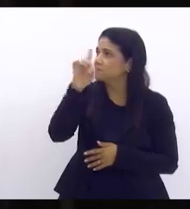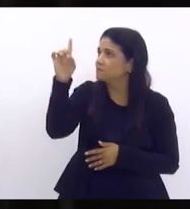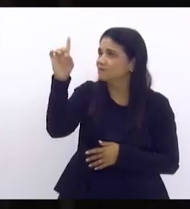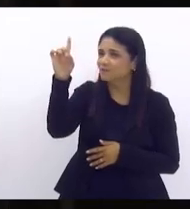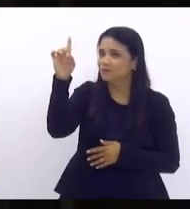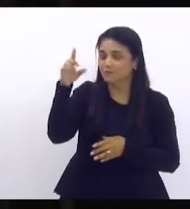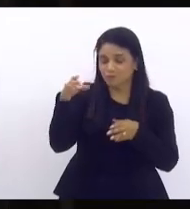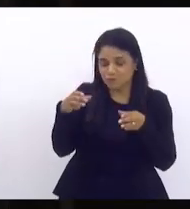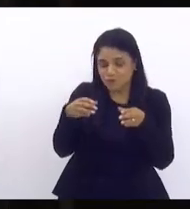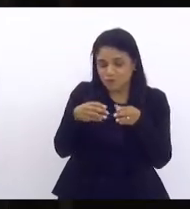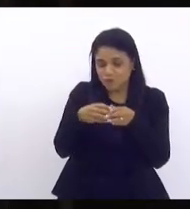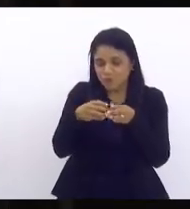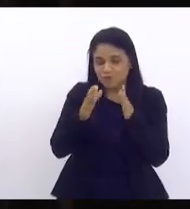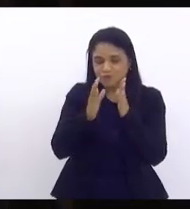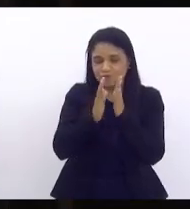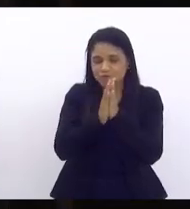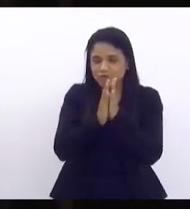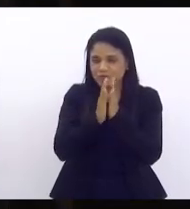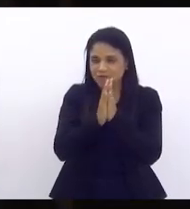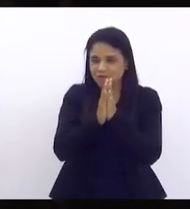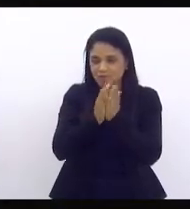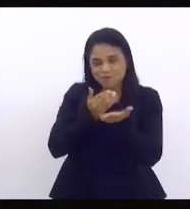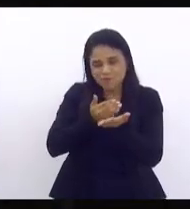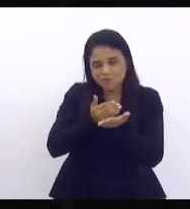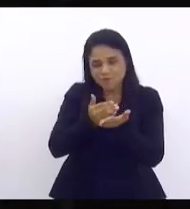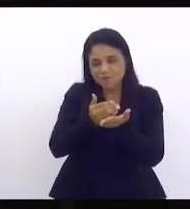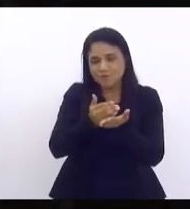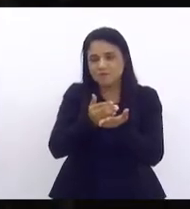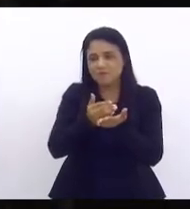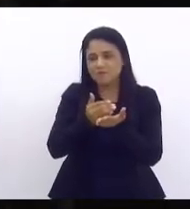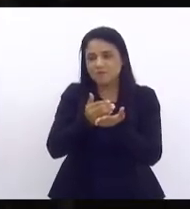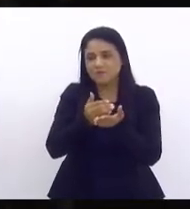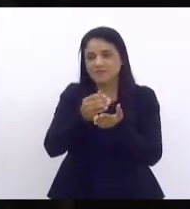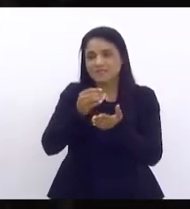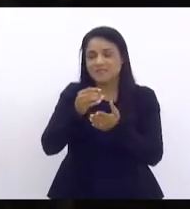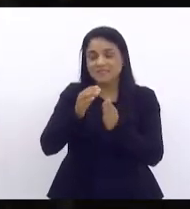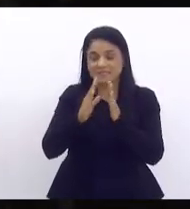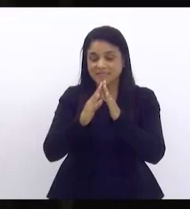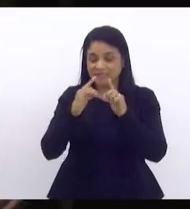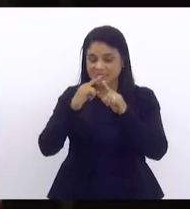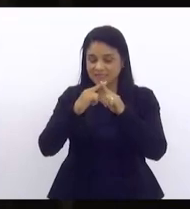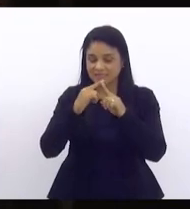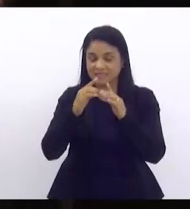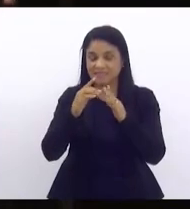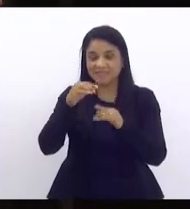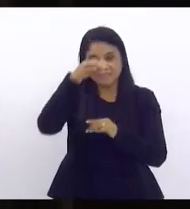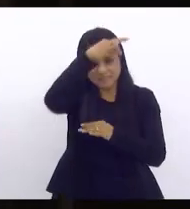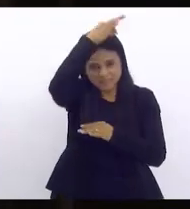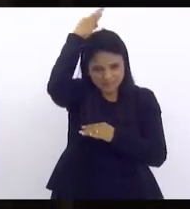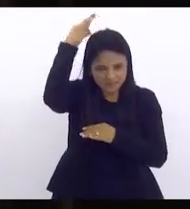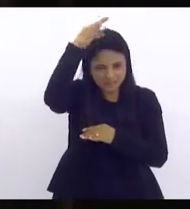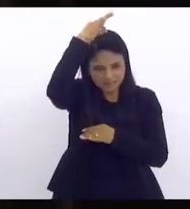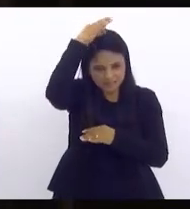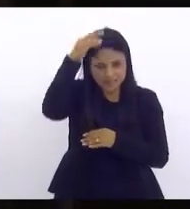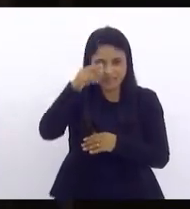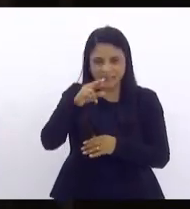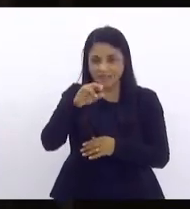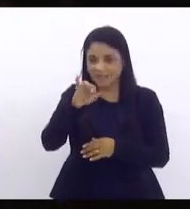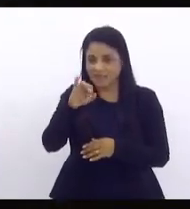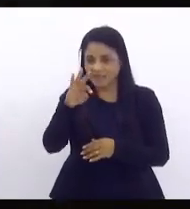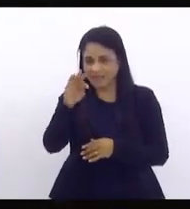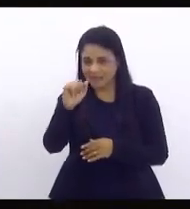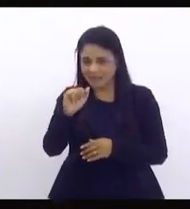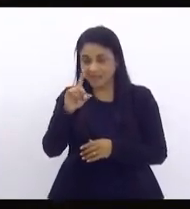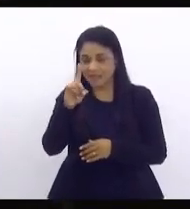num grupo de oração que tinha iniciado lá na Santa Rita de Cássia. Eu entrei, último banco,